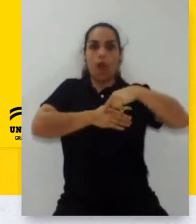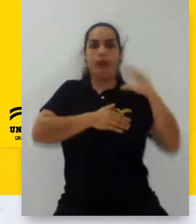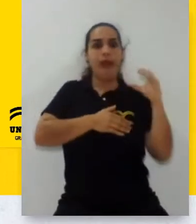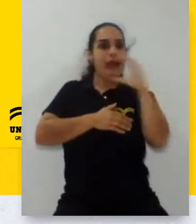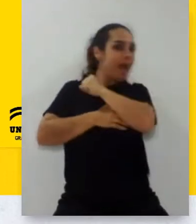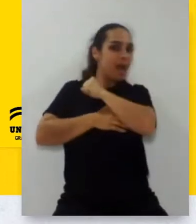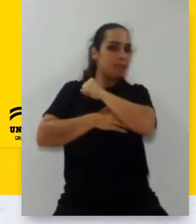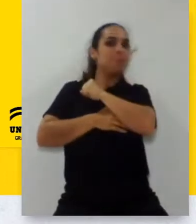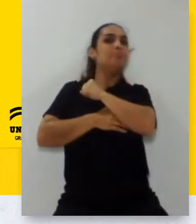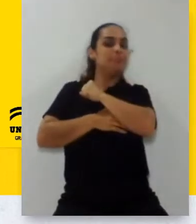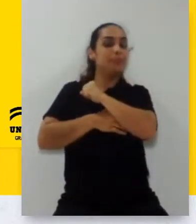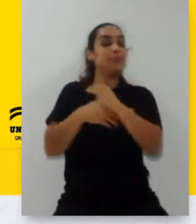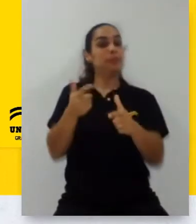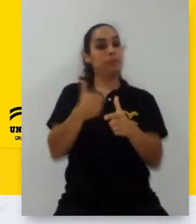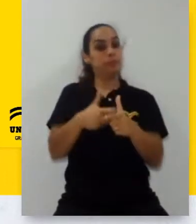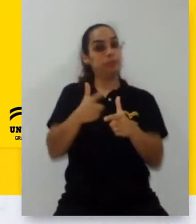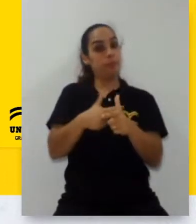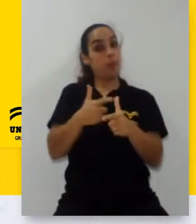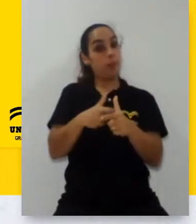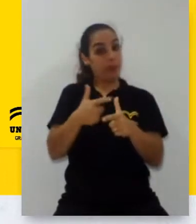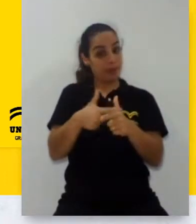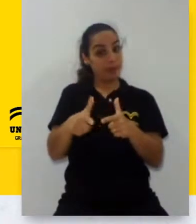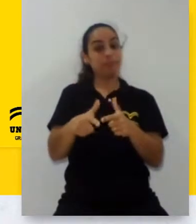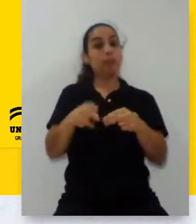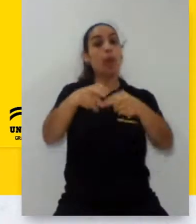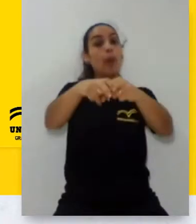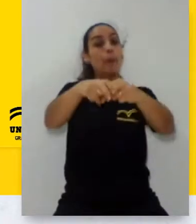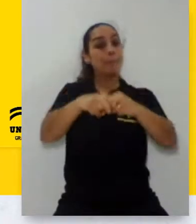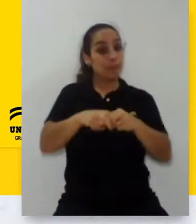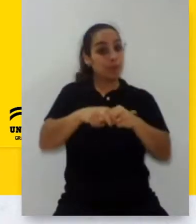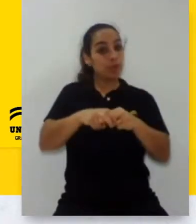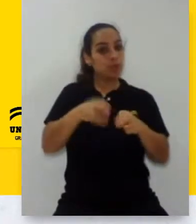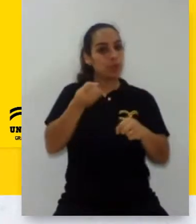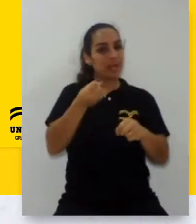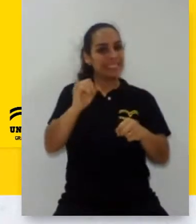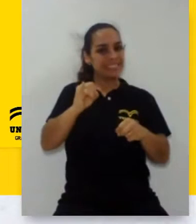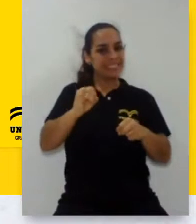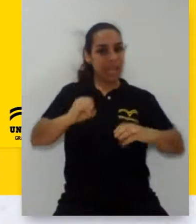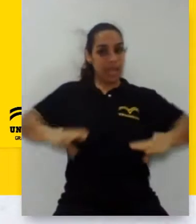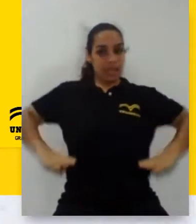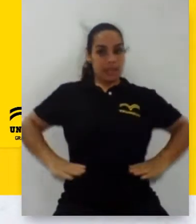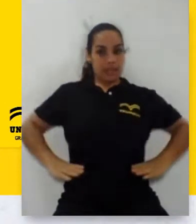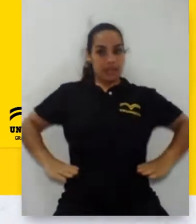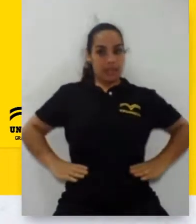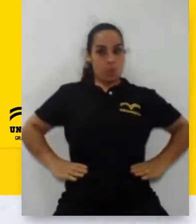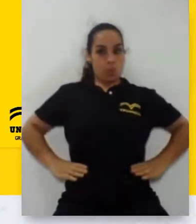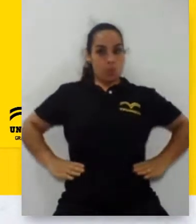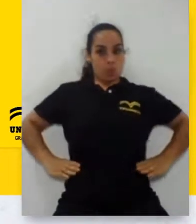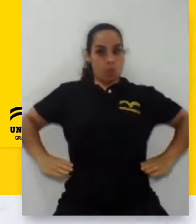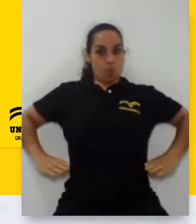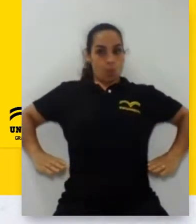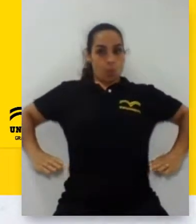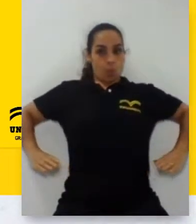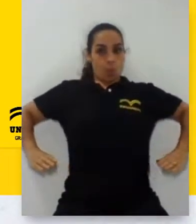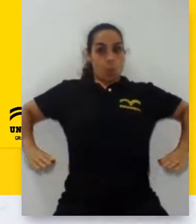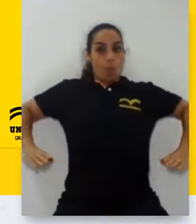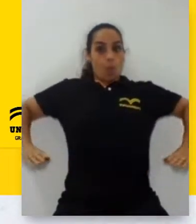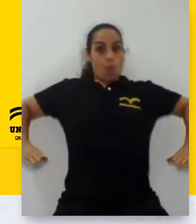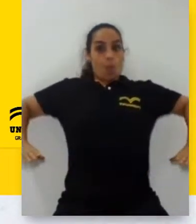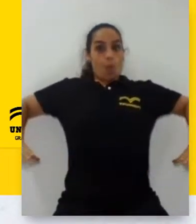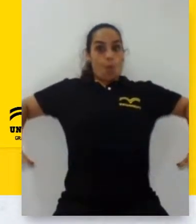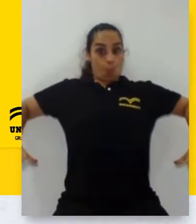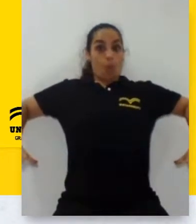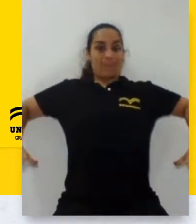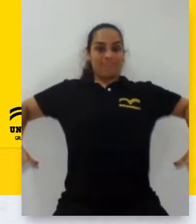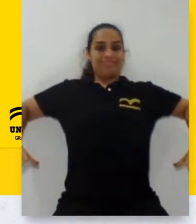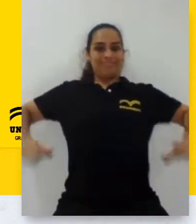fica acumulada na cintura, maior a chance, esse risco de doenças, esse risco de morte aumenta. Então, por isso,